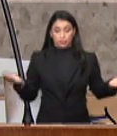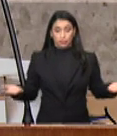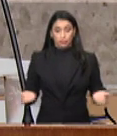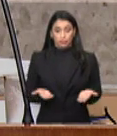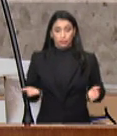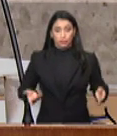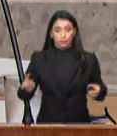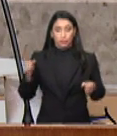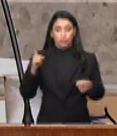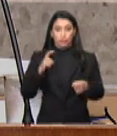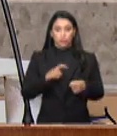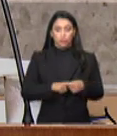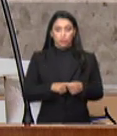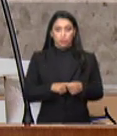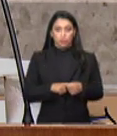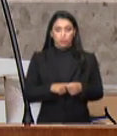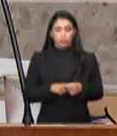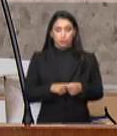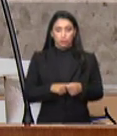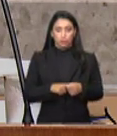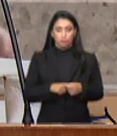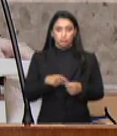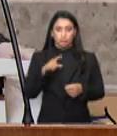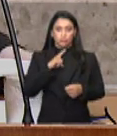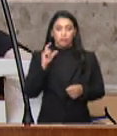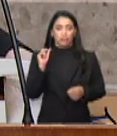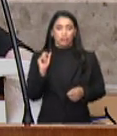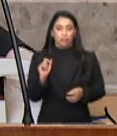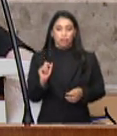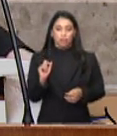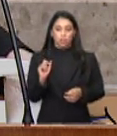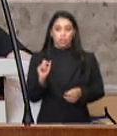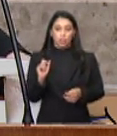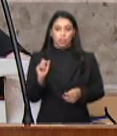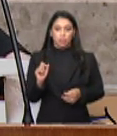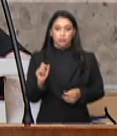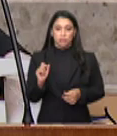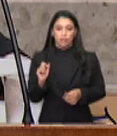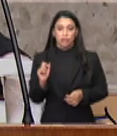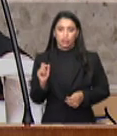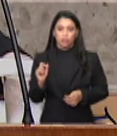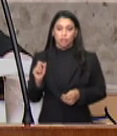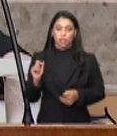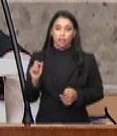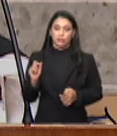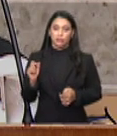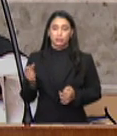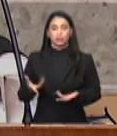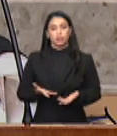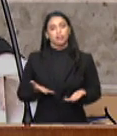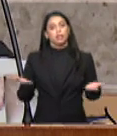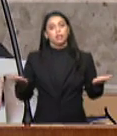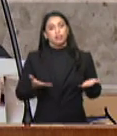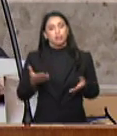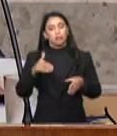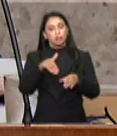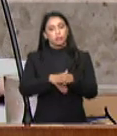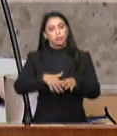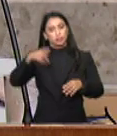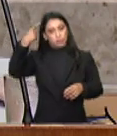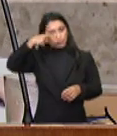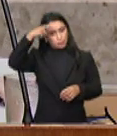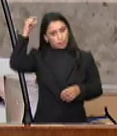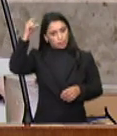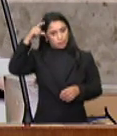Plenário, julgação contra leis do município de São Paulo que instituem o feriado do